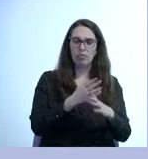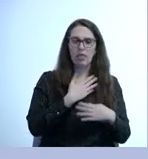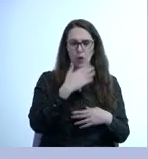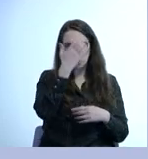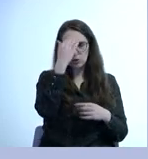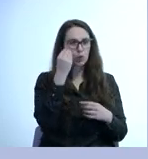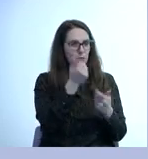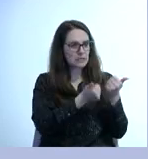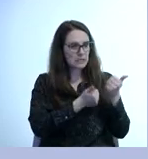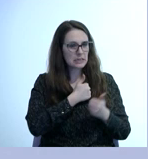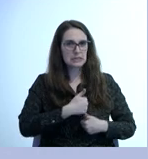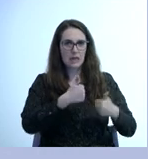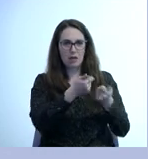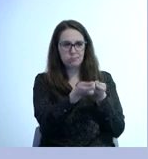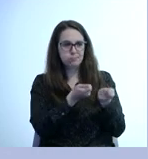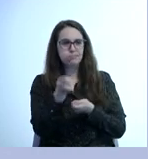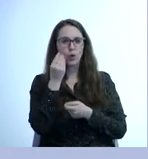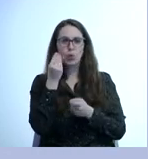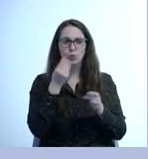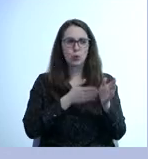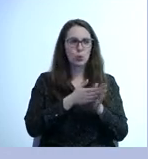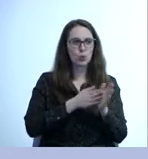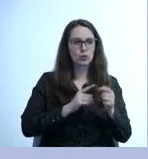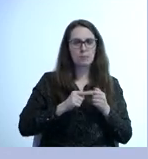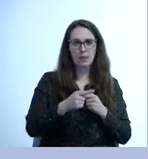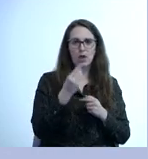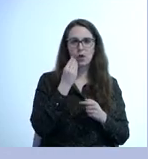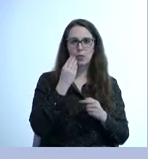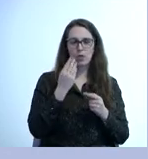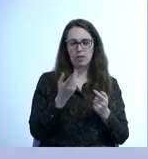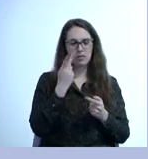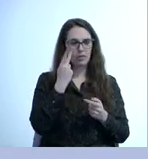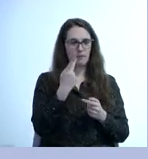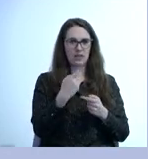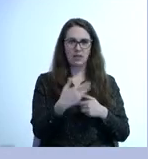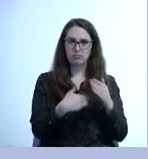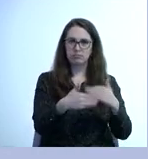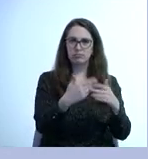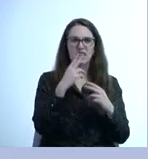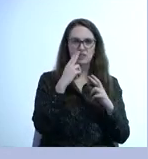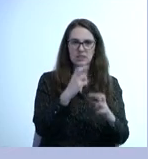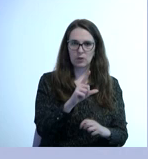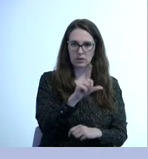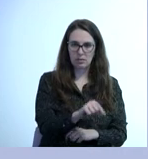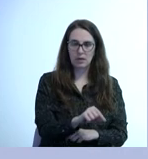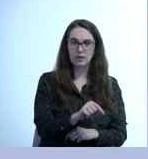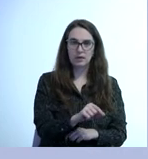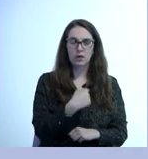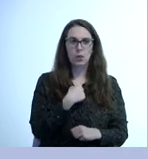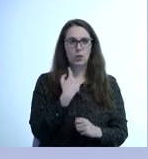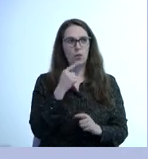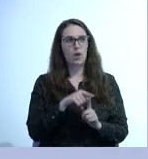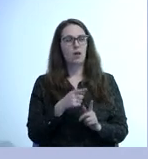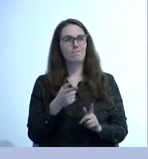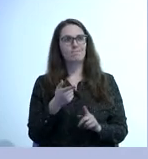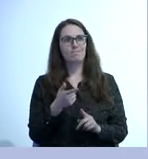da cidade e nos faz usar a cidade como uma ferramenta de investigação. Portanto, nós ganhamos uma coisa